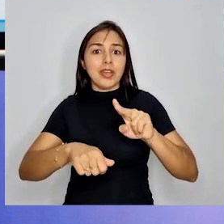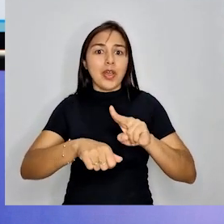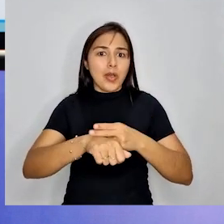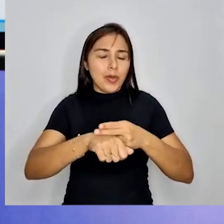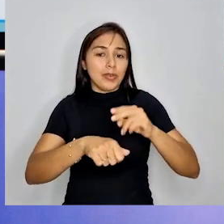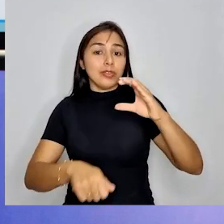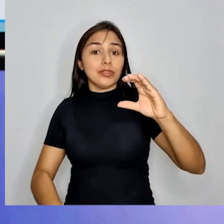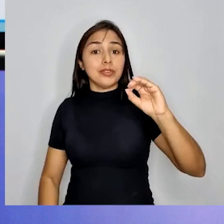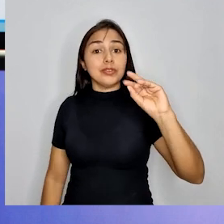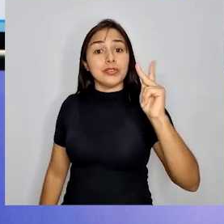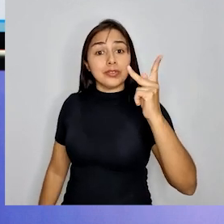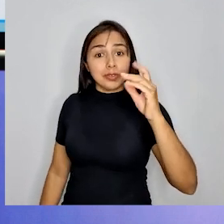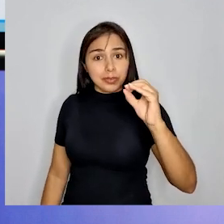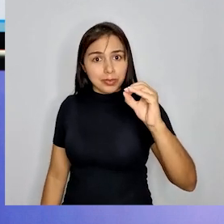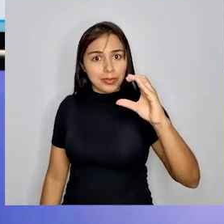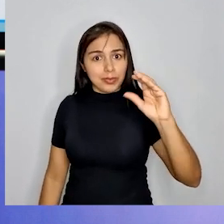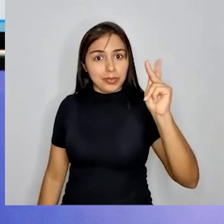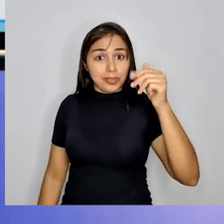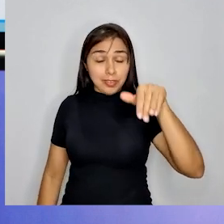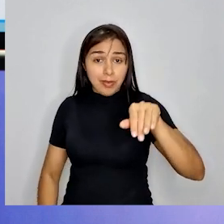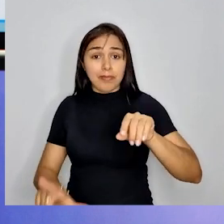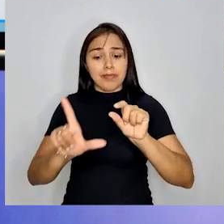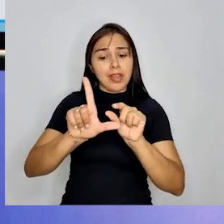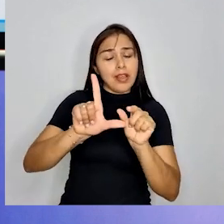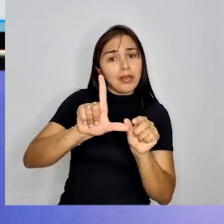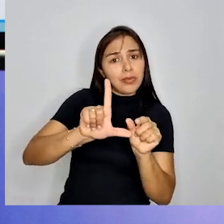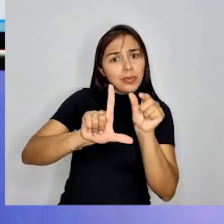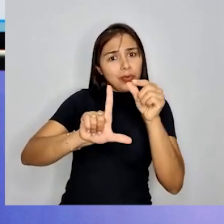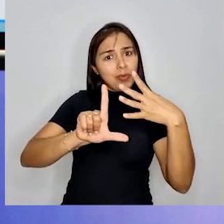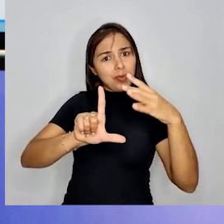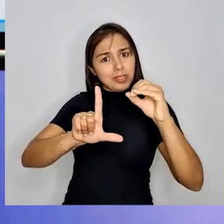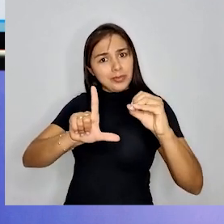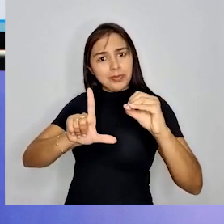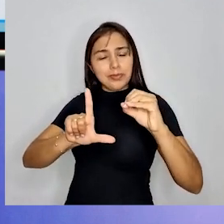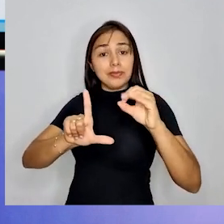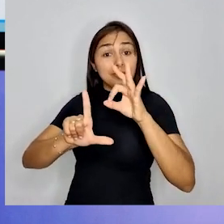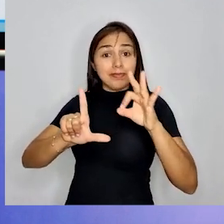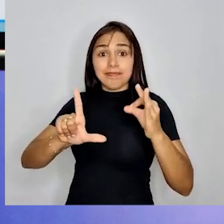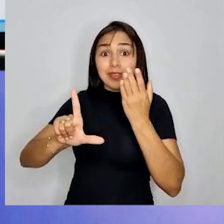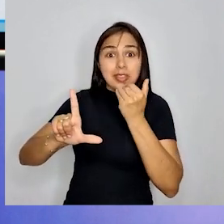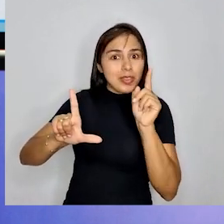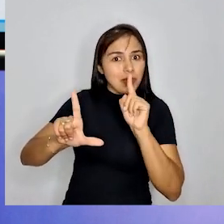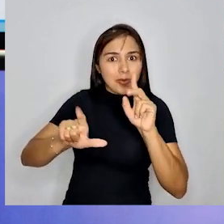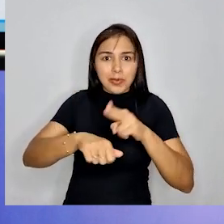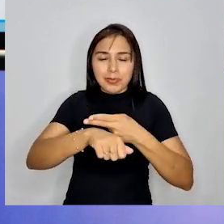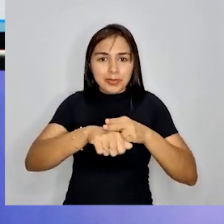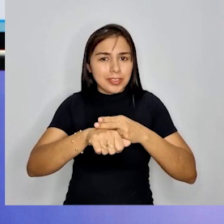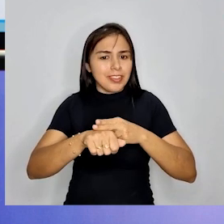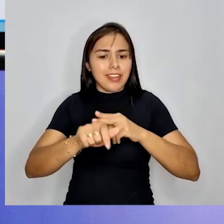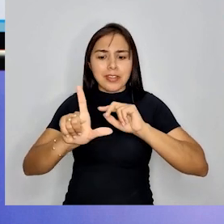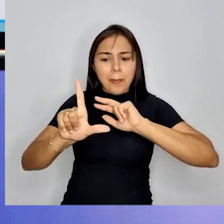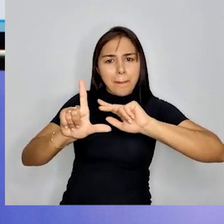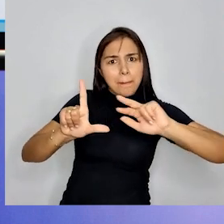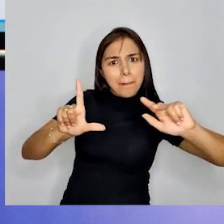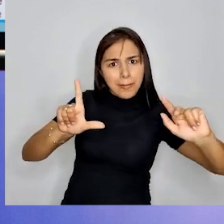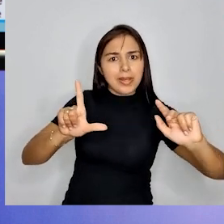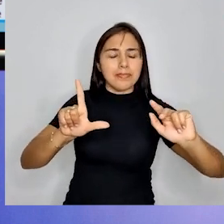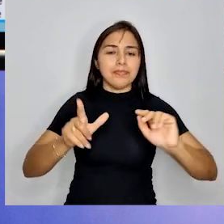40% não come chocolate e 11% não sabe né são as marcas de chocolate